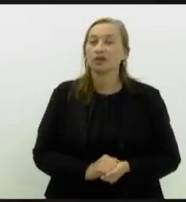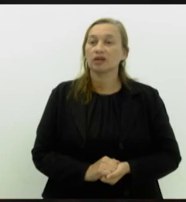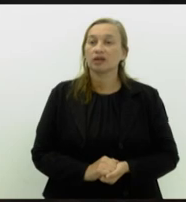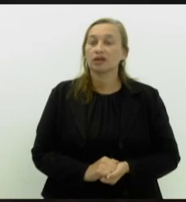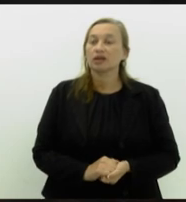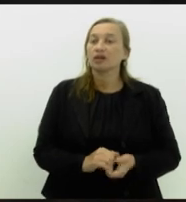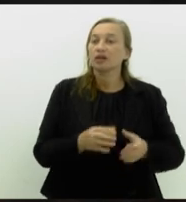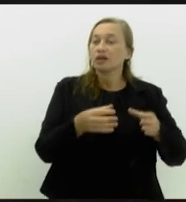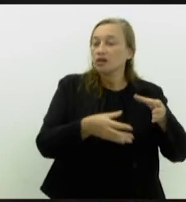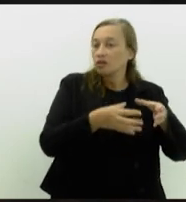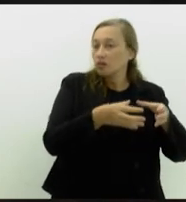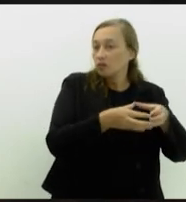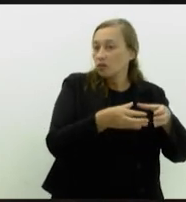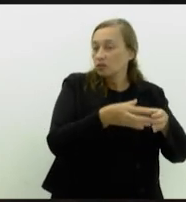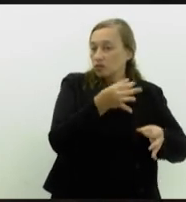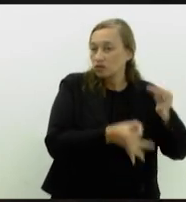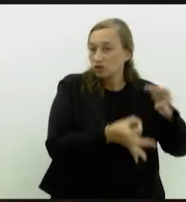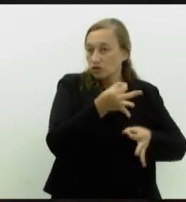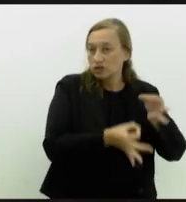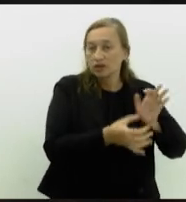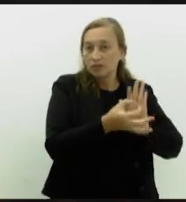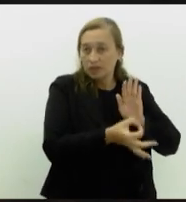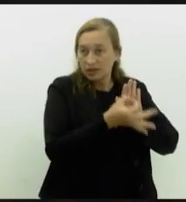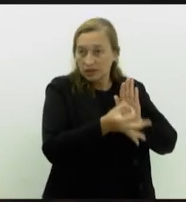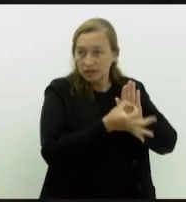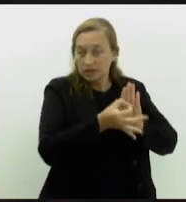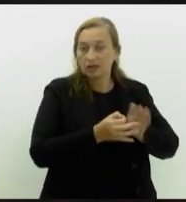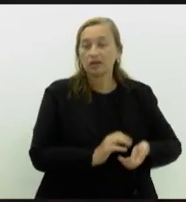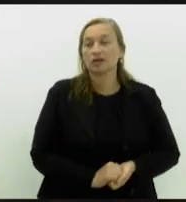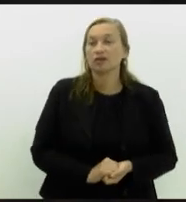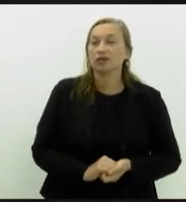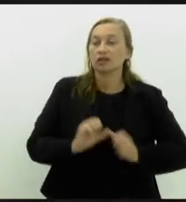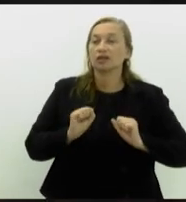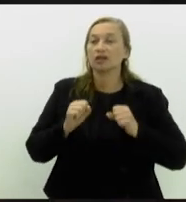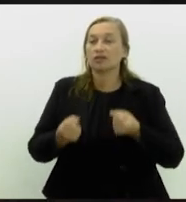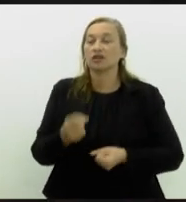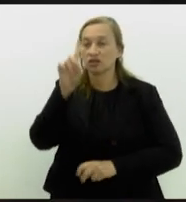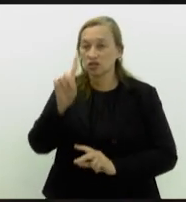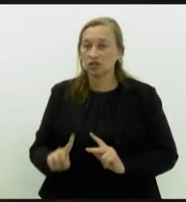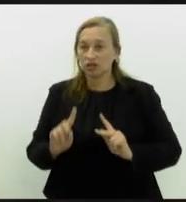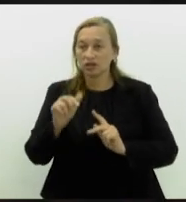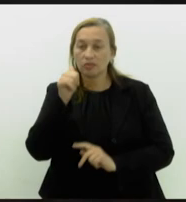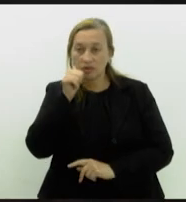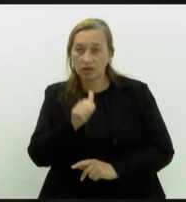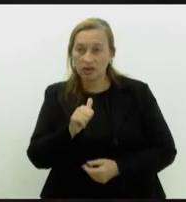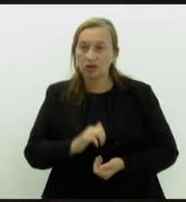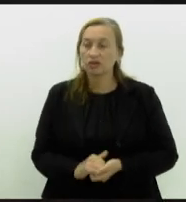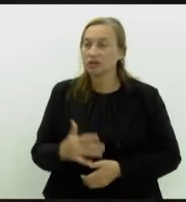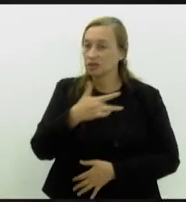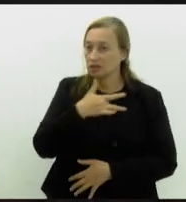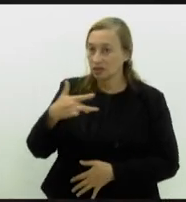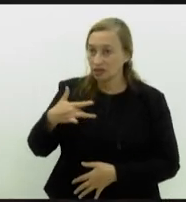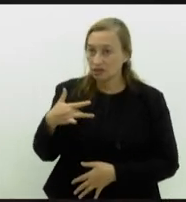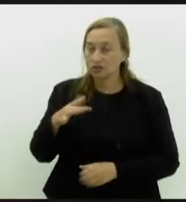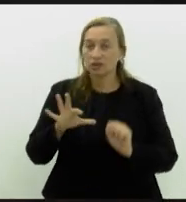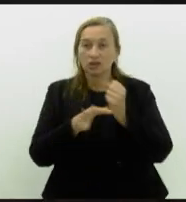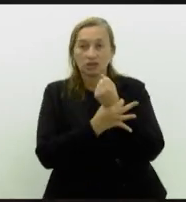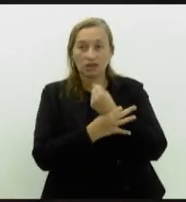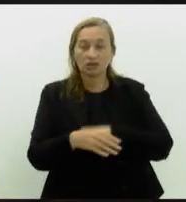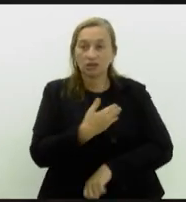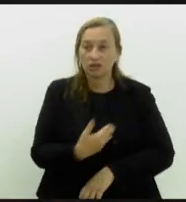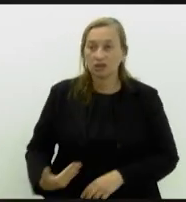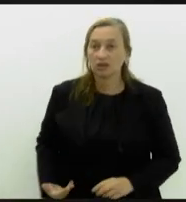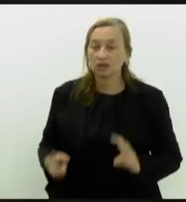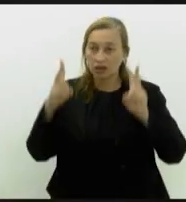Pendendo de pareceres das comissões Constituição e Justiça, Defesa dos Direitos da Mulher, de Saúde, de Segurança Pública e Assuntos